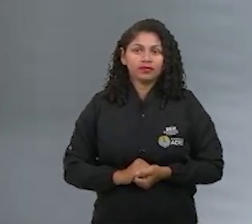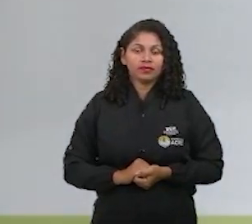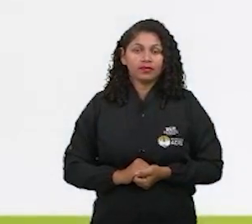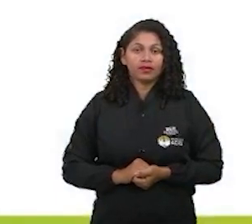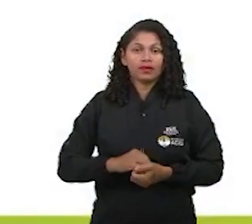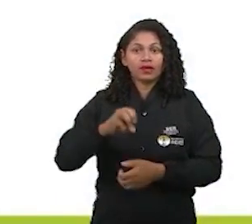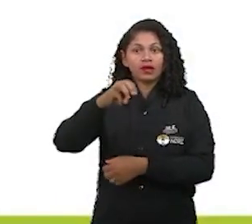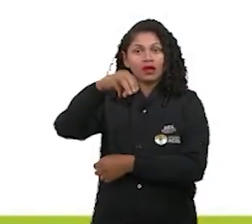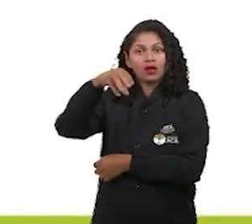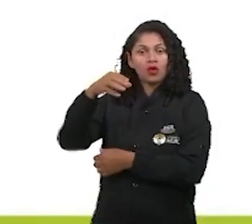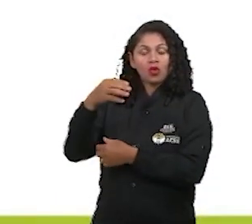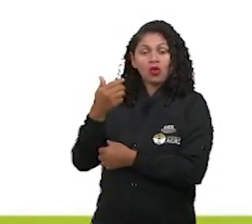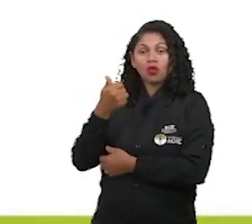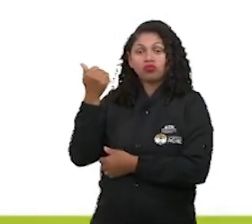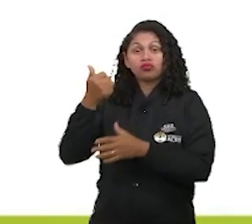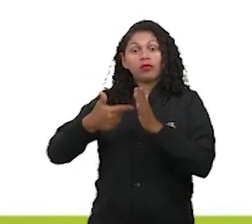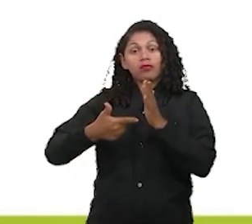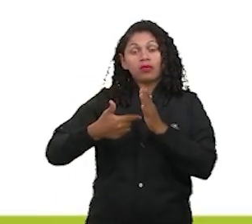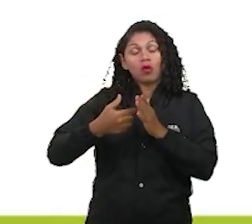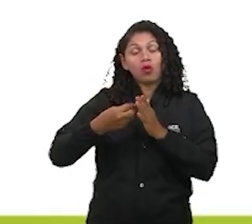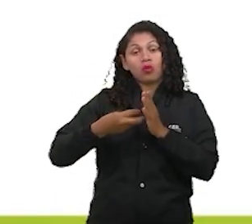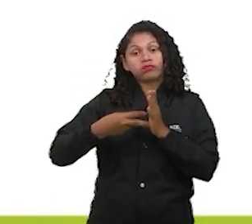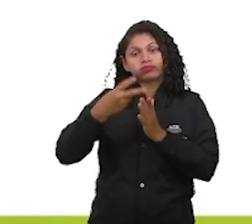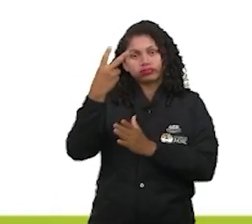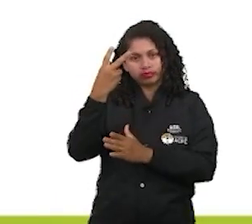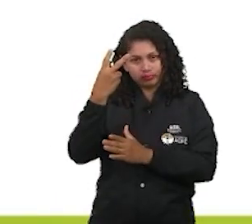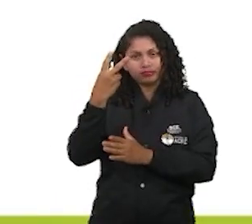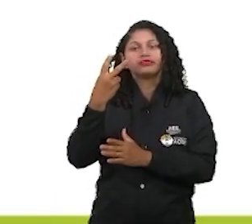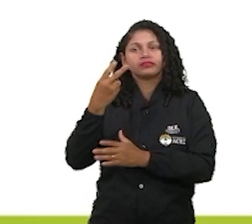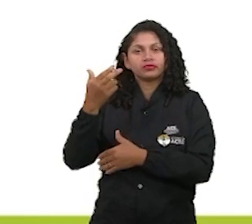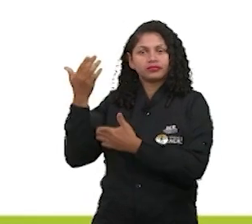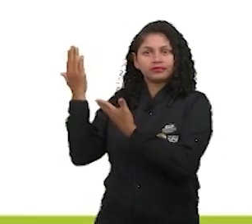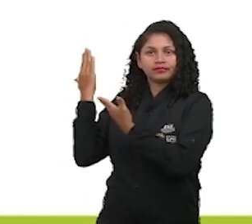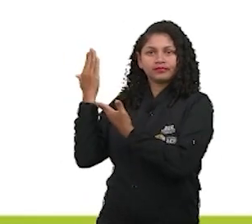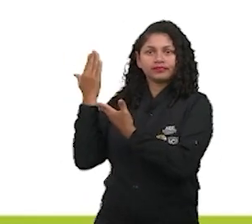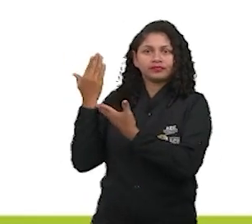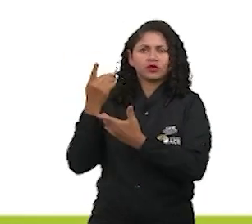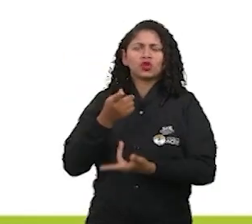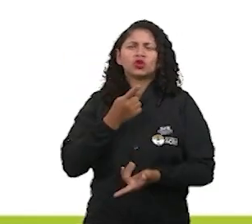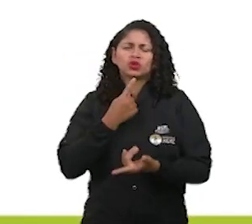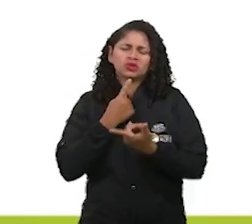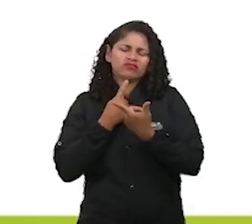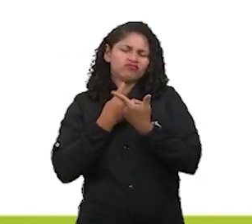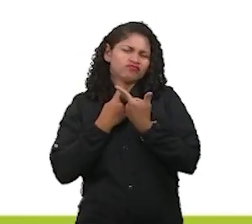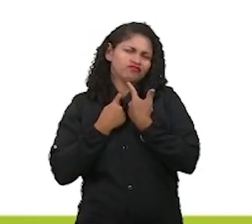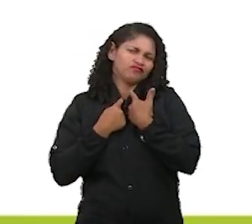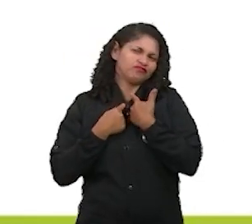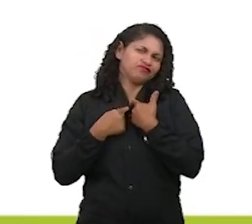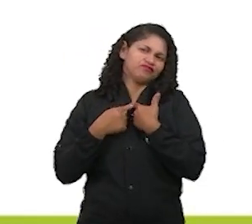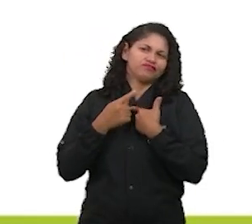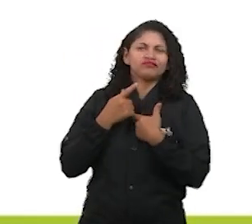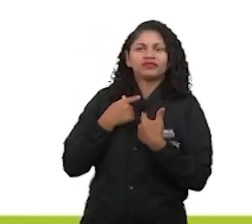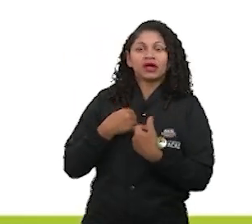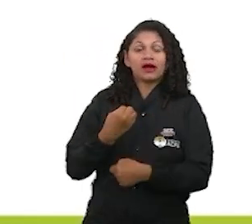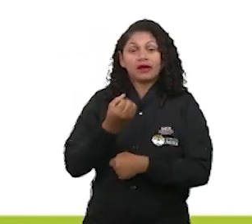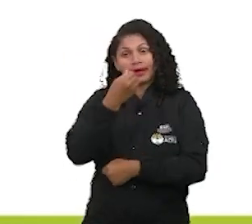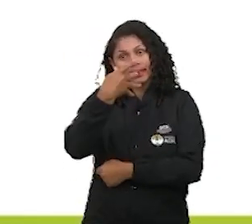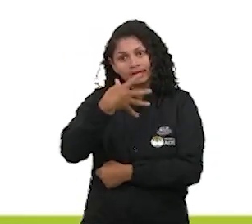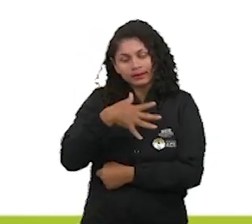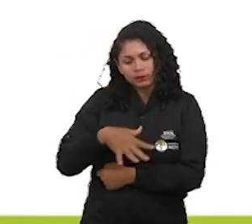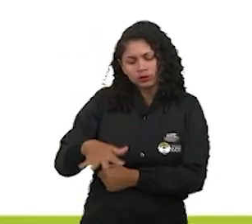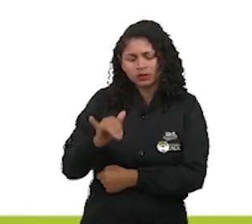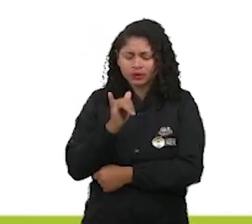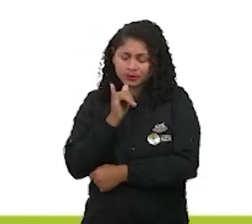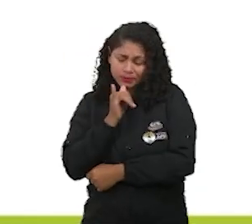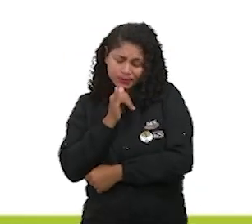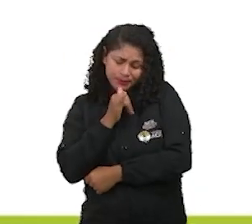Manuel Bandeira, que trata dentro dos poemas dele desejo insatisfeito, infância, tristeza